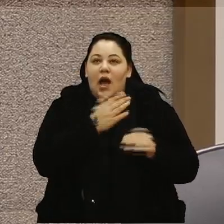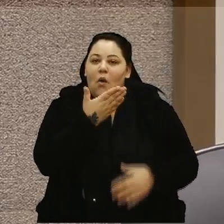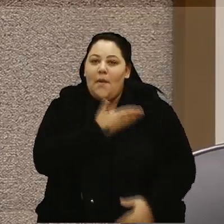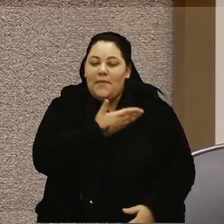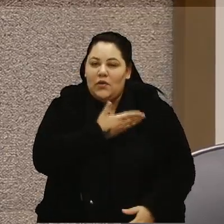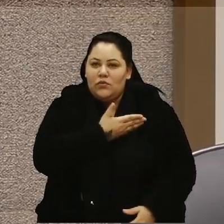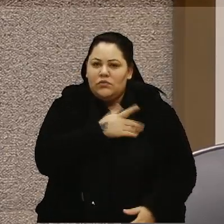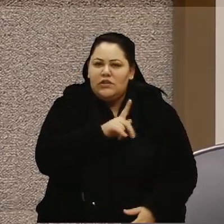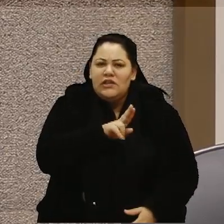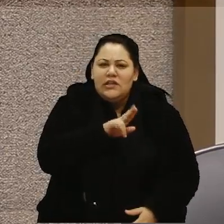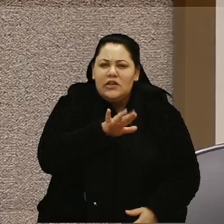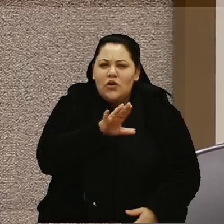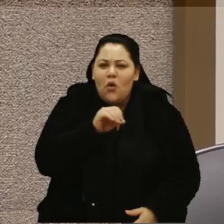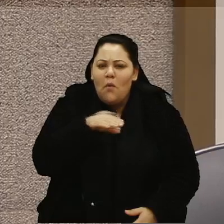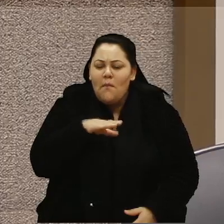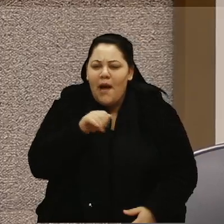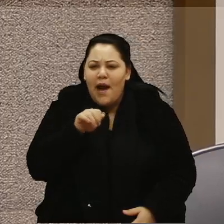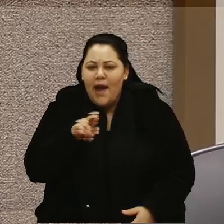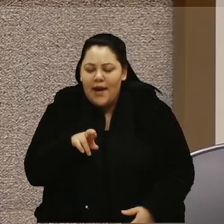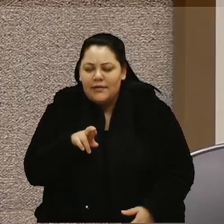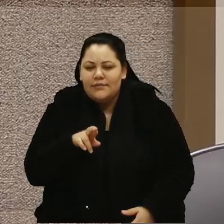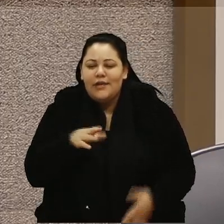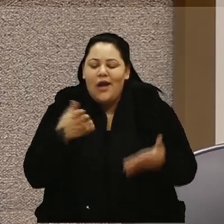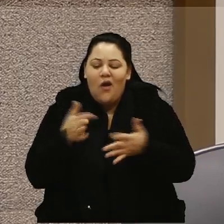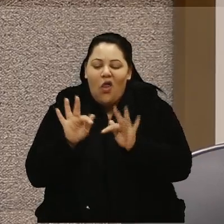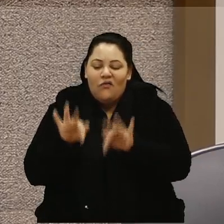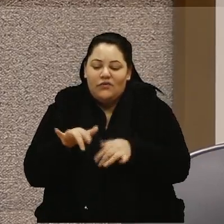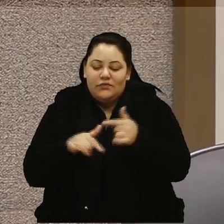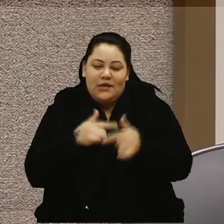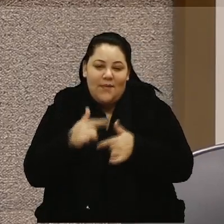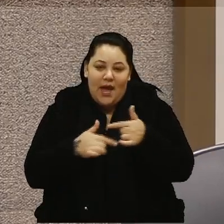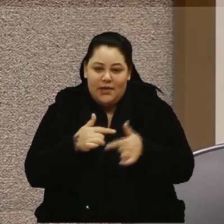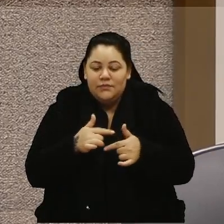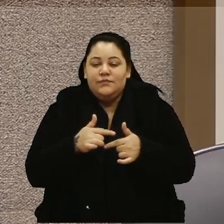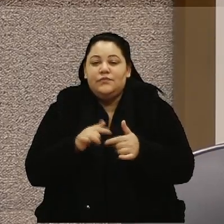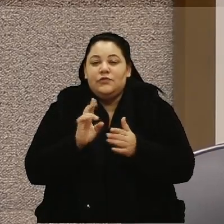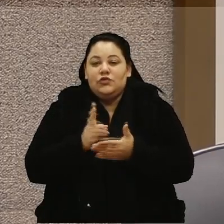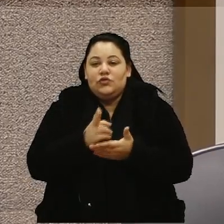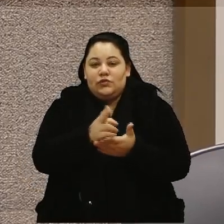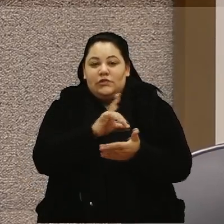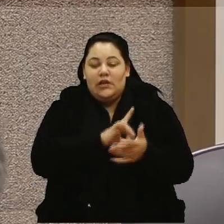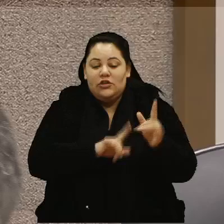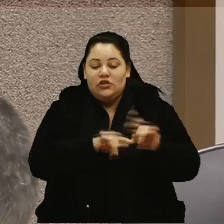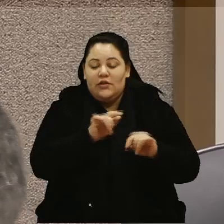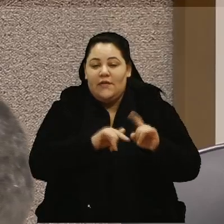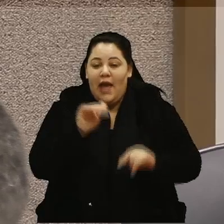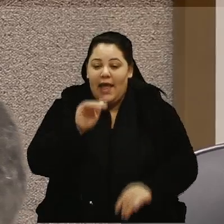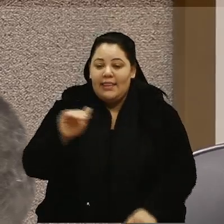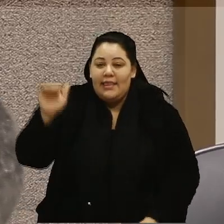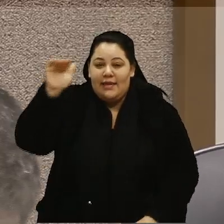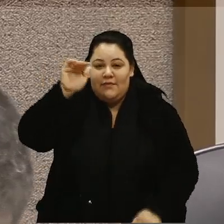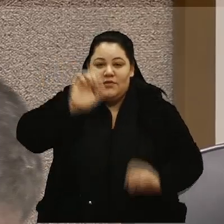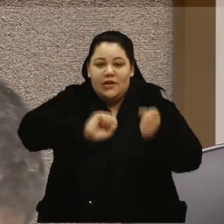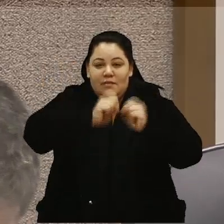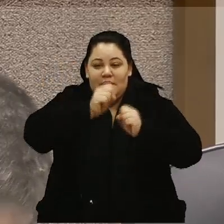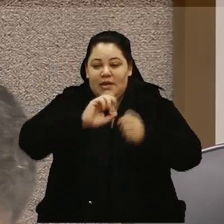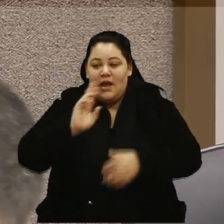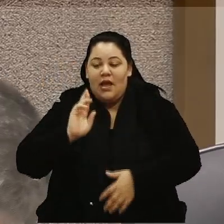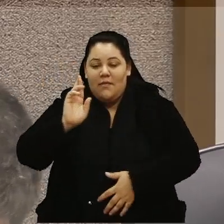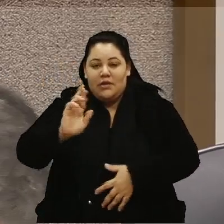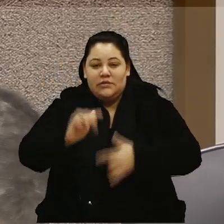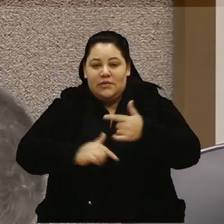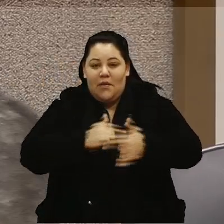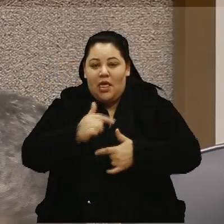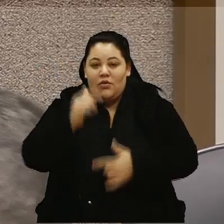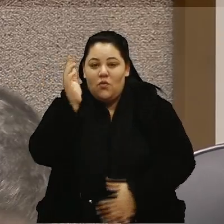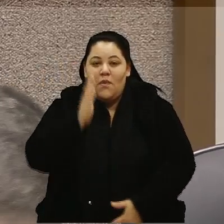CTB, dizendo que tem uma tarefa muito grande aí a nível dessas organizações que representam os trabalhadores do nosso